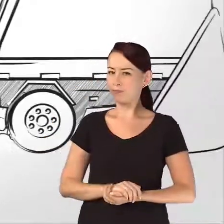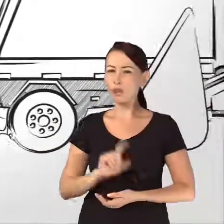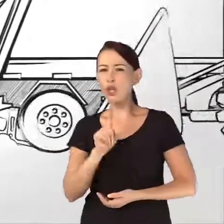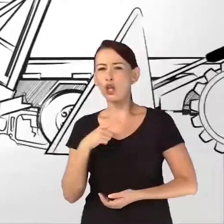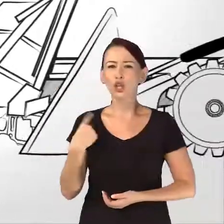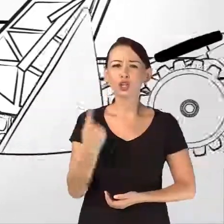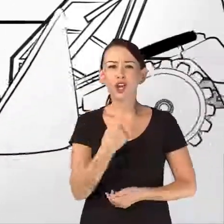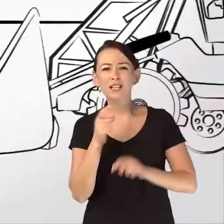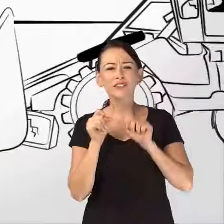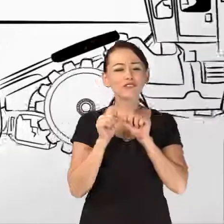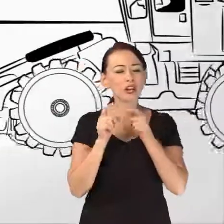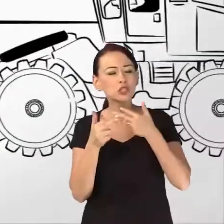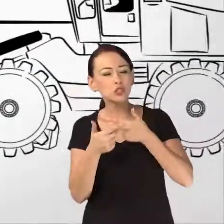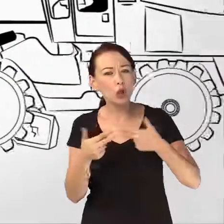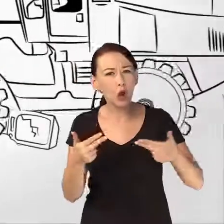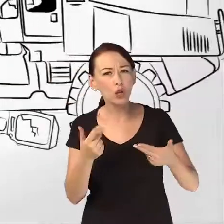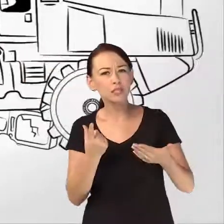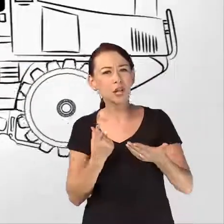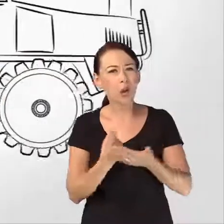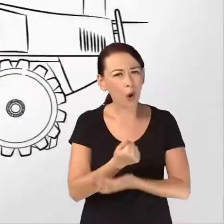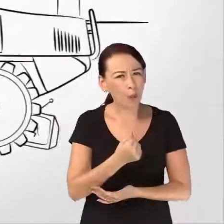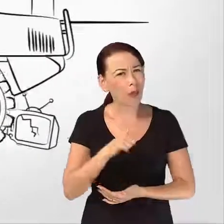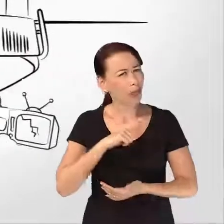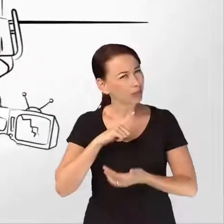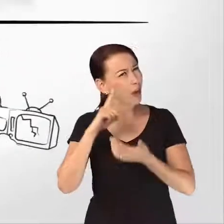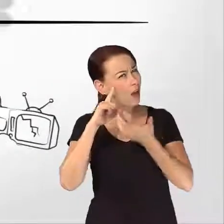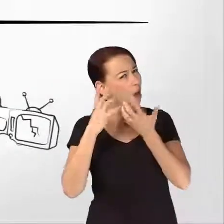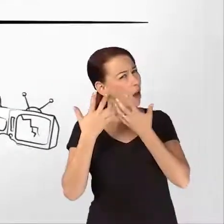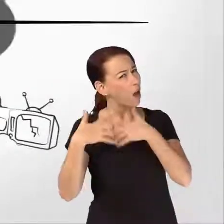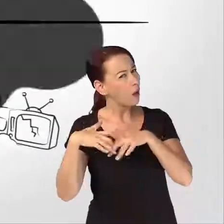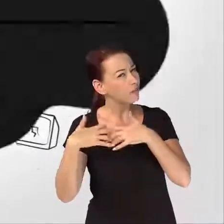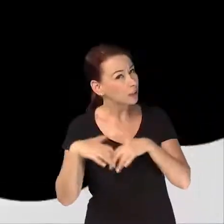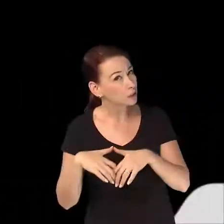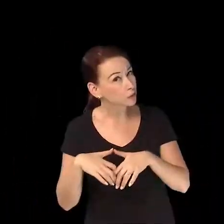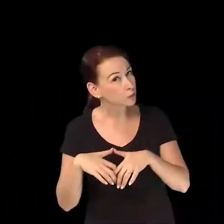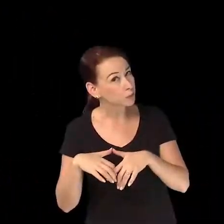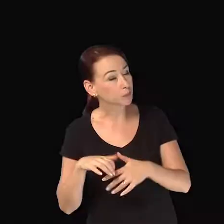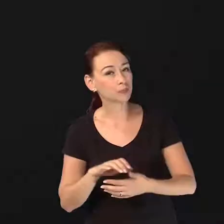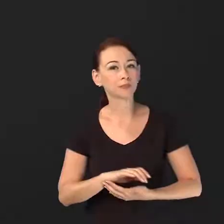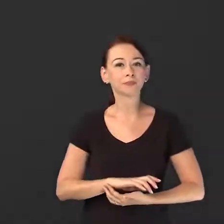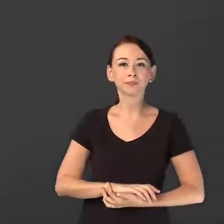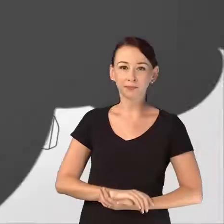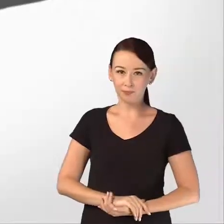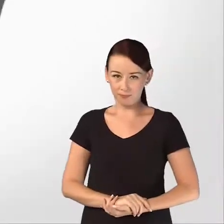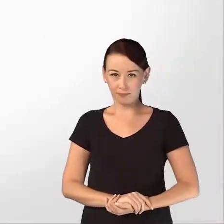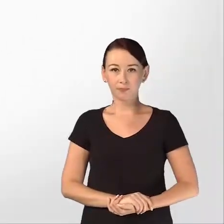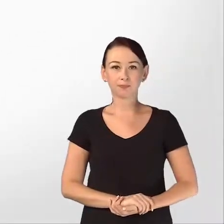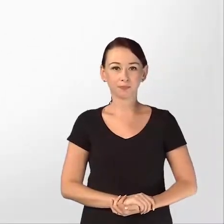Antes de adquirir algo, refletimos sobre o seu destino.